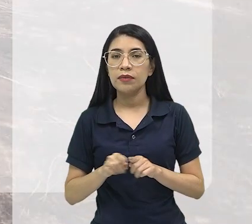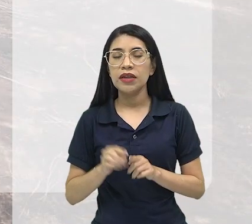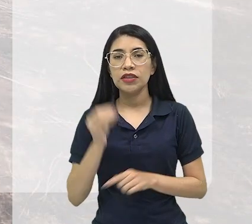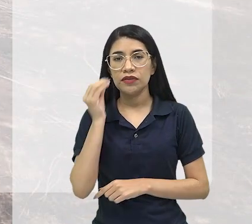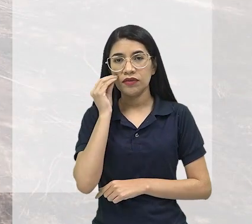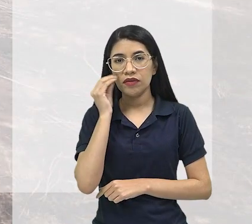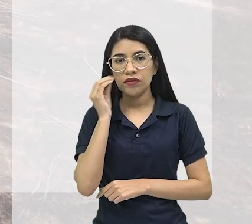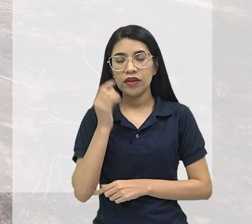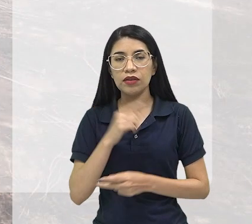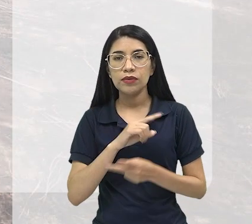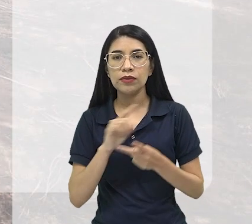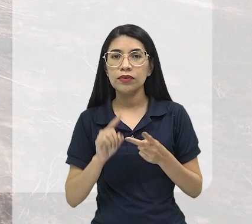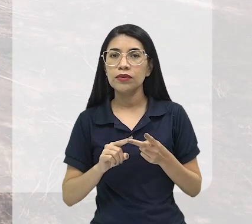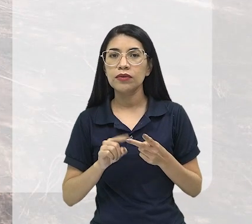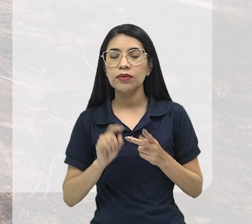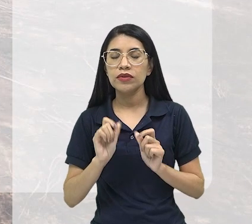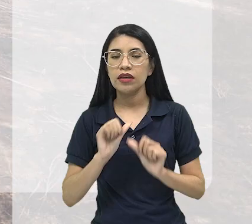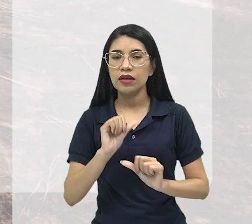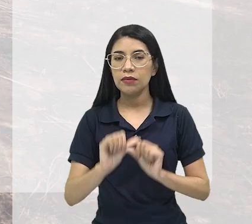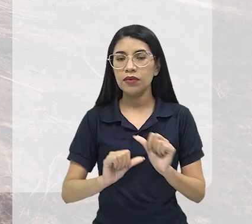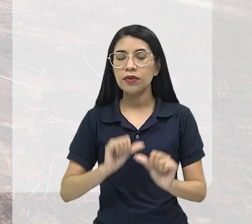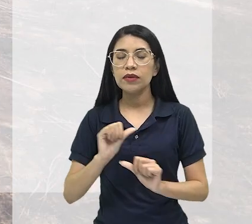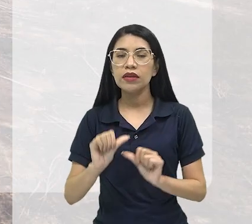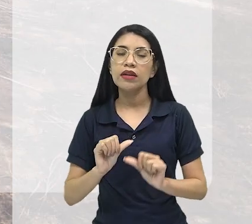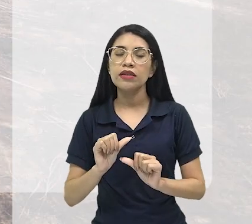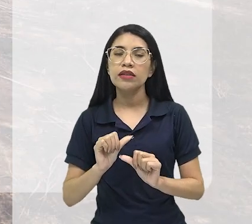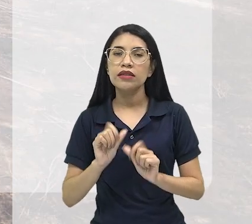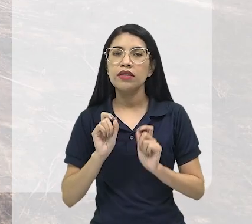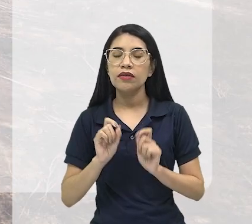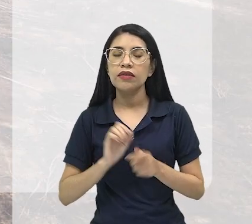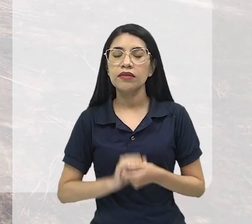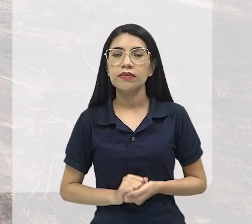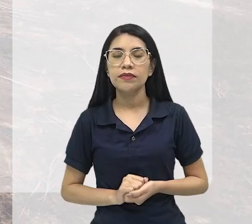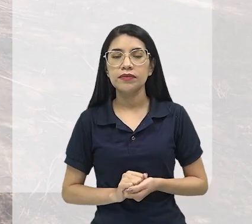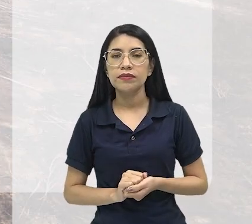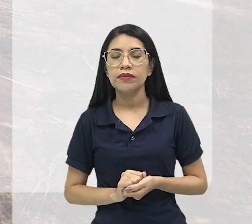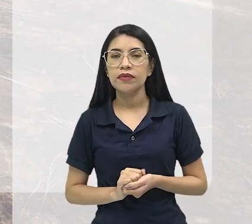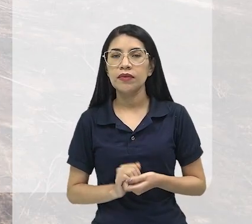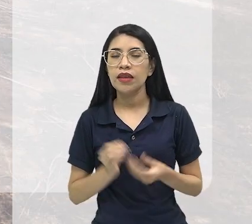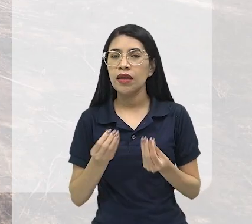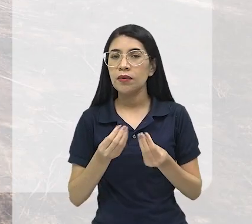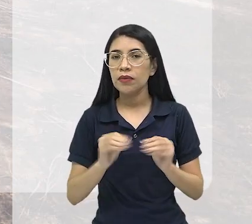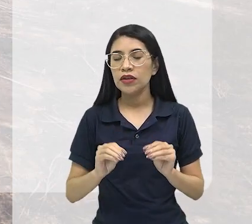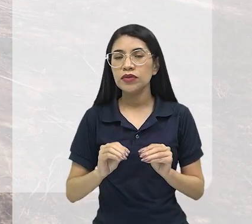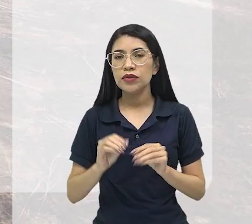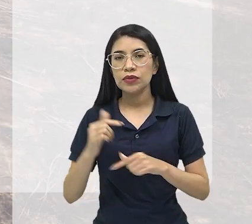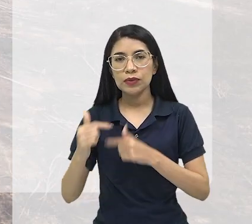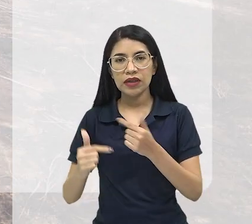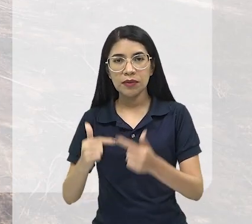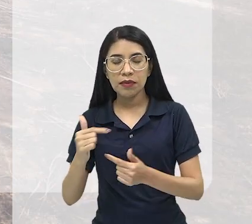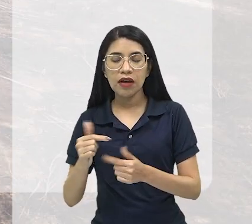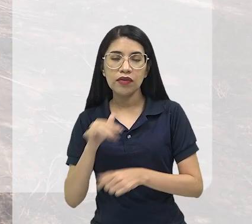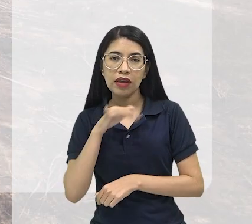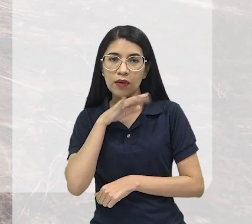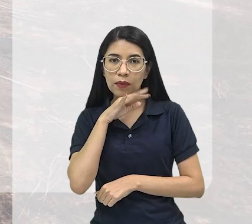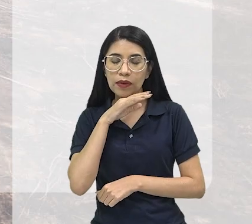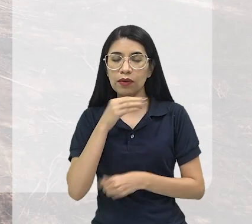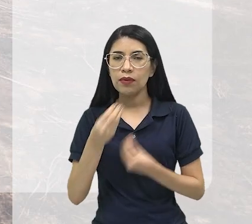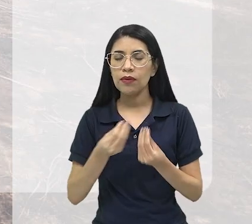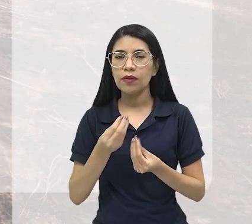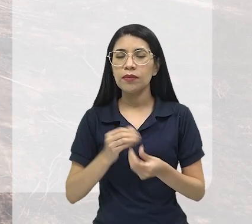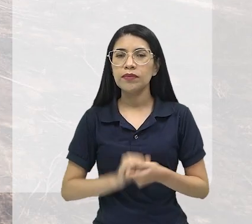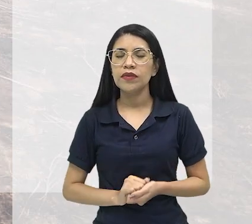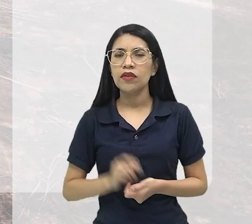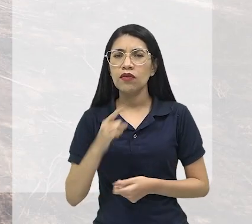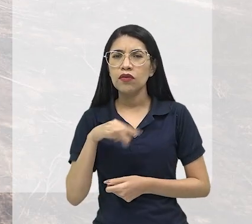também dentro desse ponto 2 de mudanças na exploração econômica é a precarização do trabalho. Quando nós vemos esse termo ali,